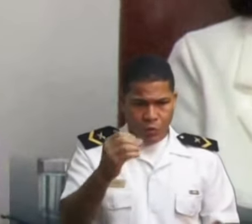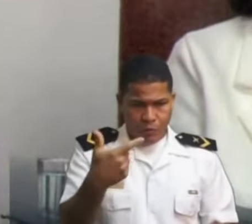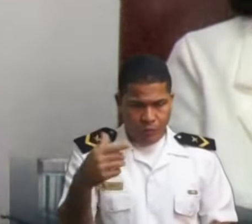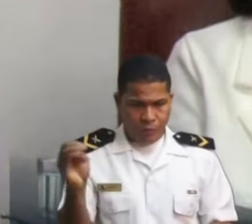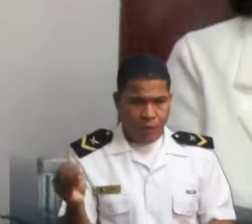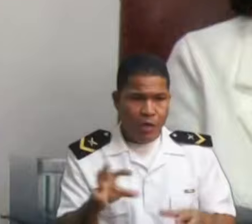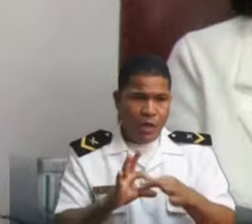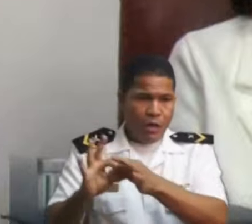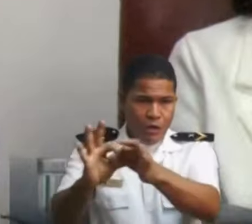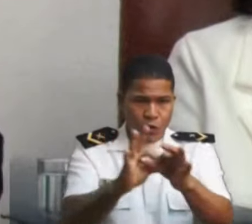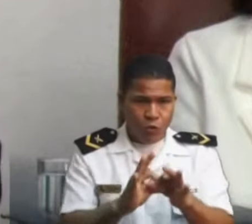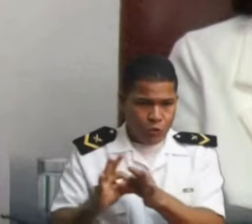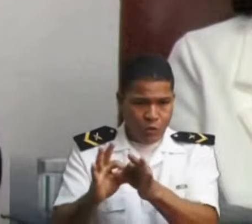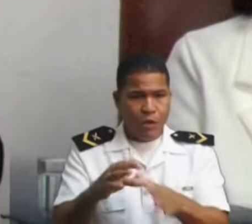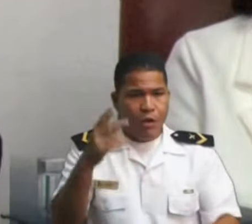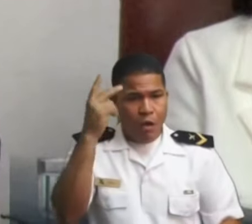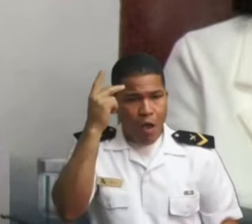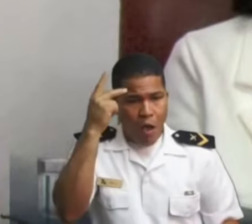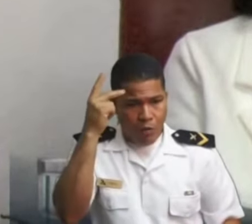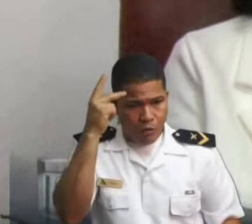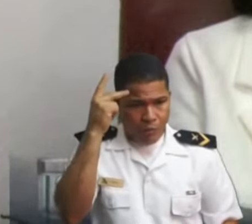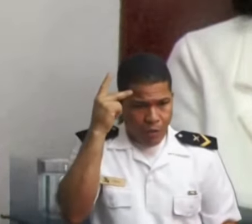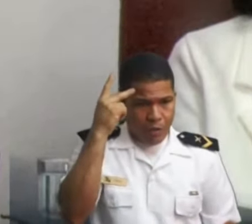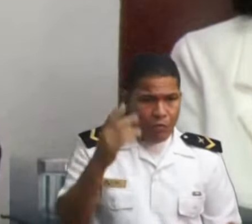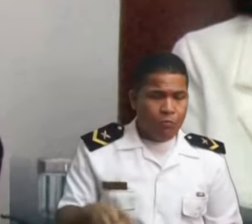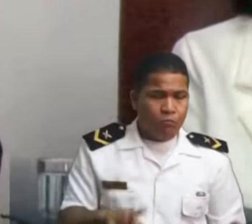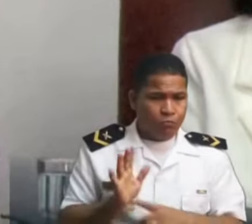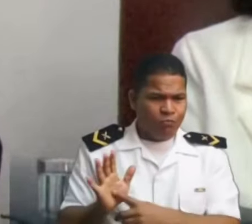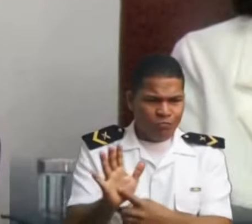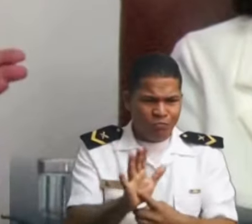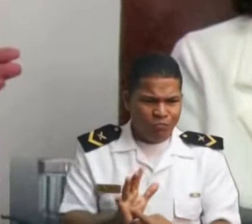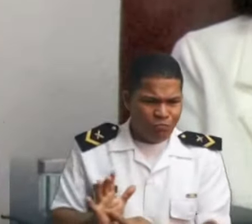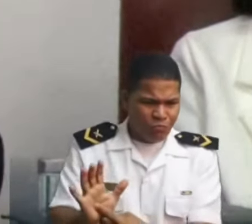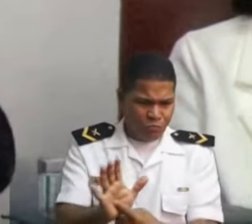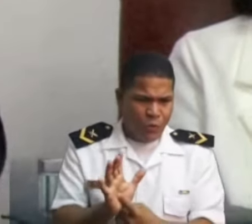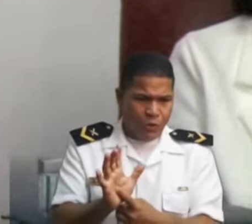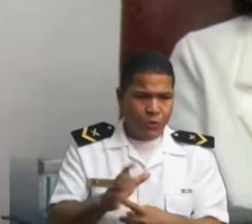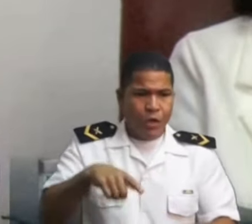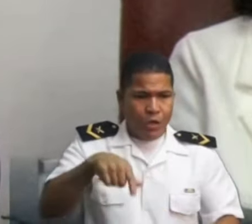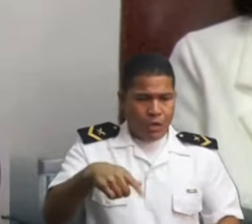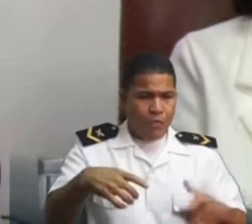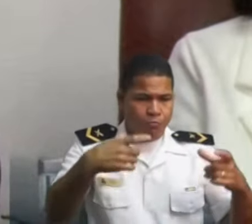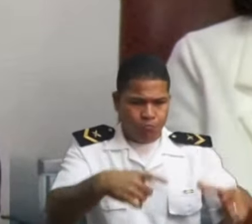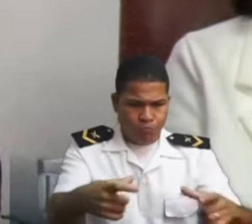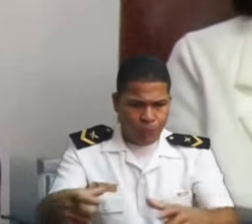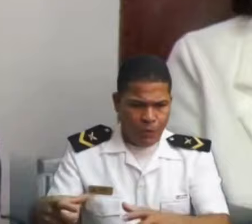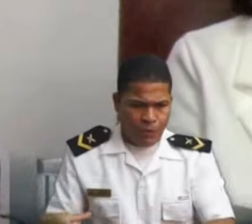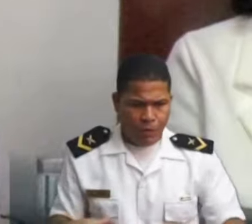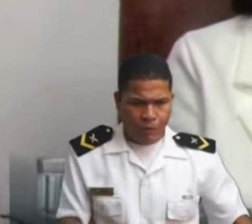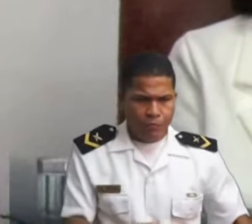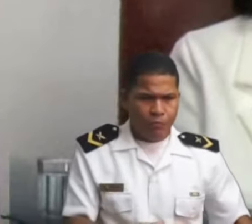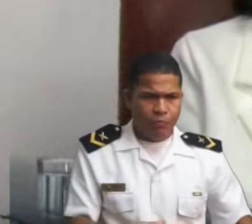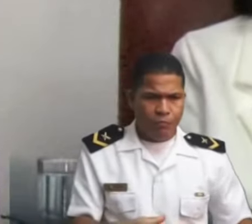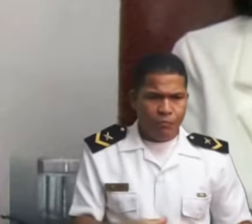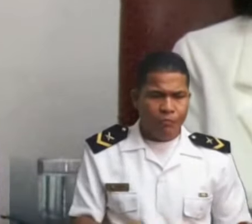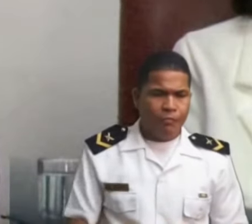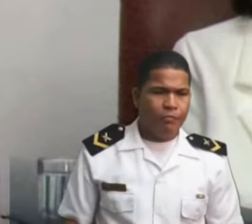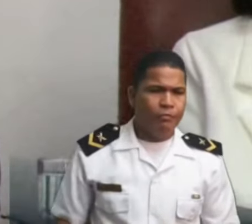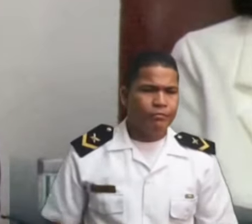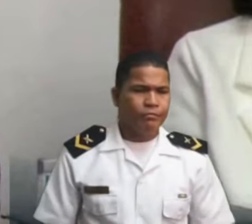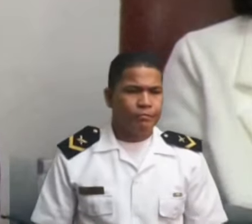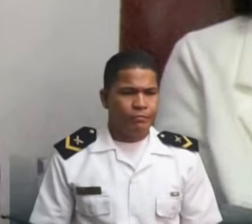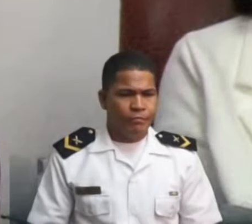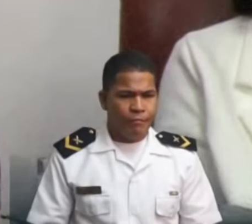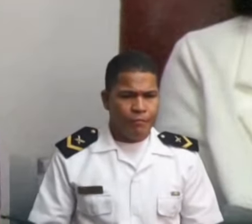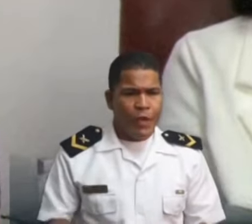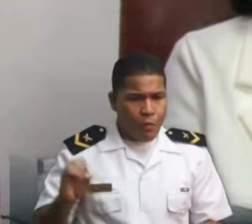o dispositivo legal desta jurisdição e deslocando o plenário para a cidade de Porto.